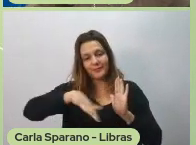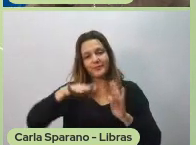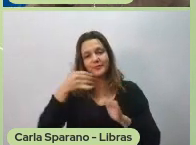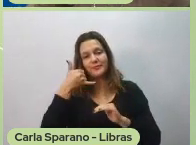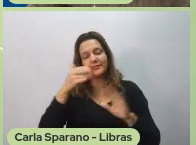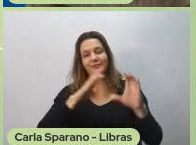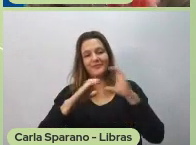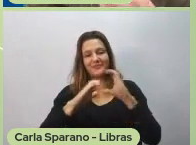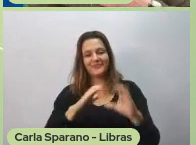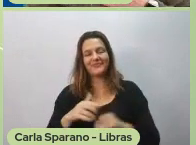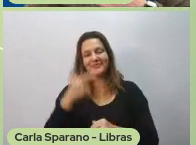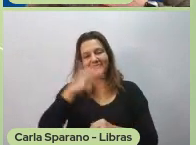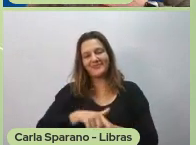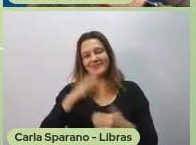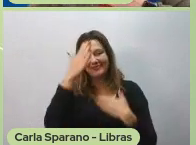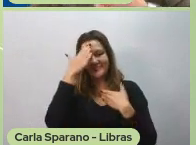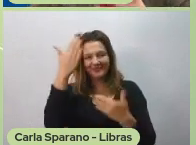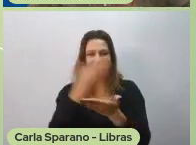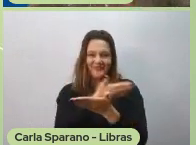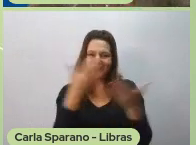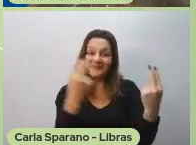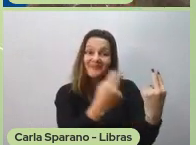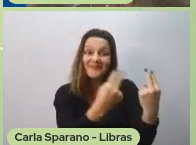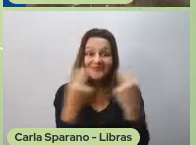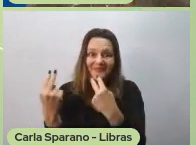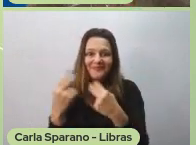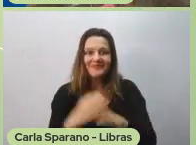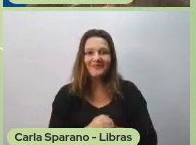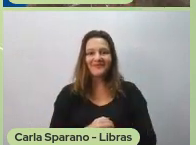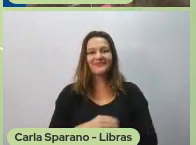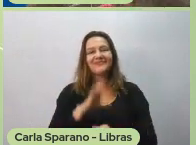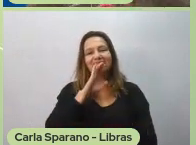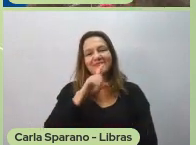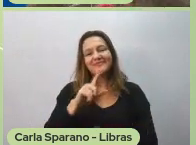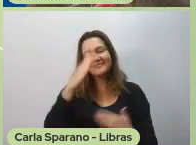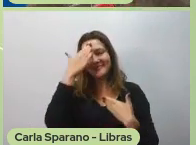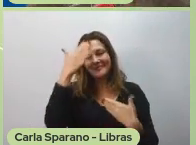Então, mais uma vez, agradeço a presença de todos vocês. Carla, obrigado aqui